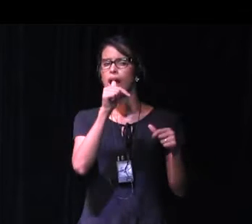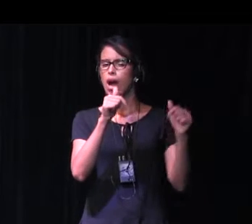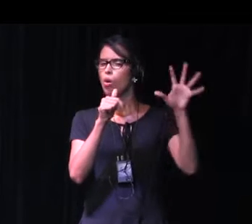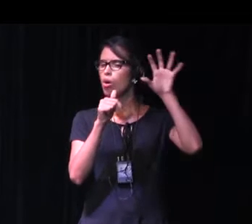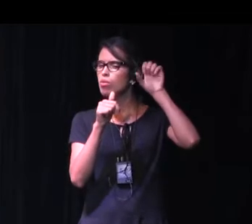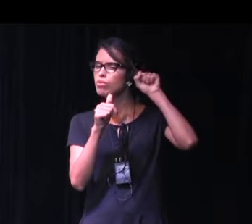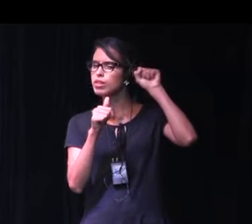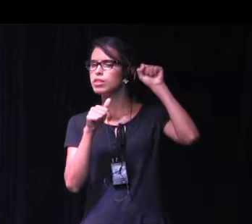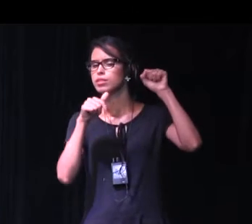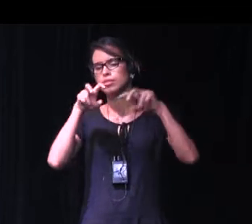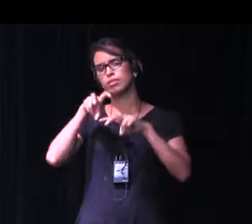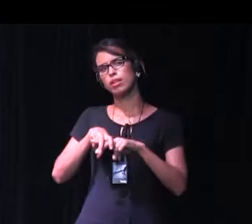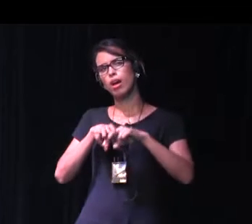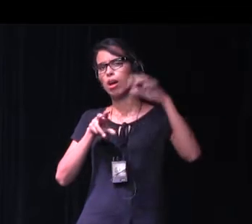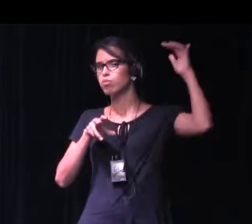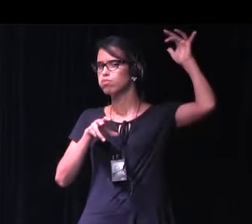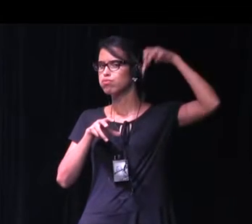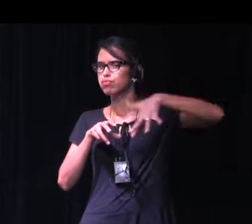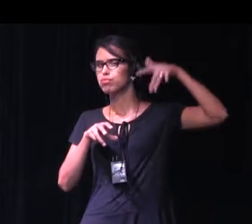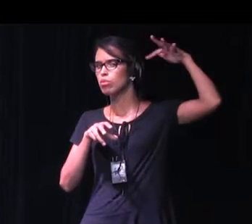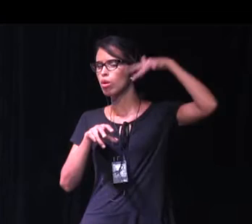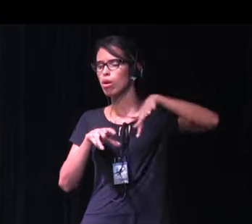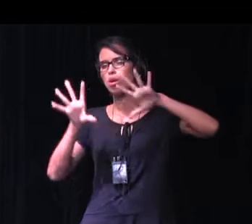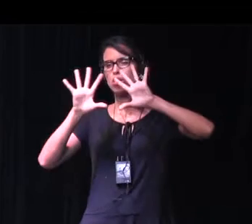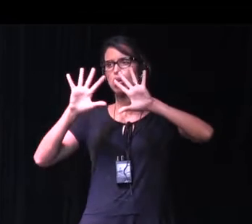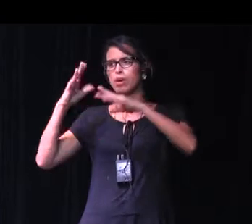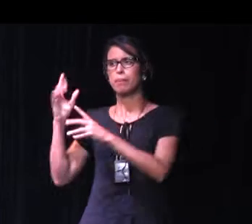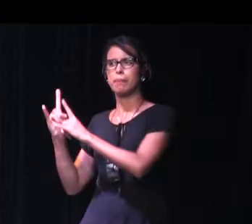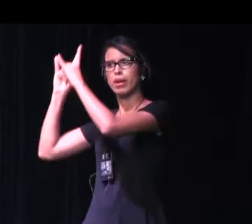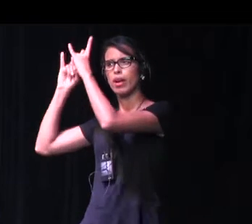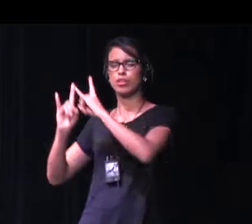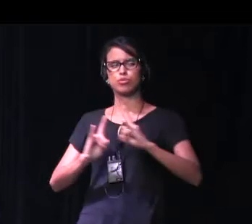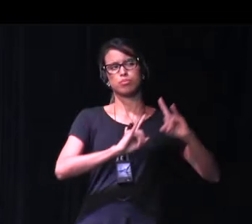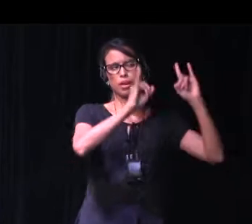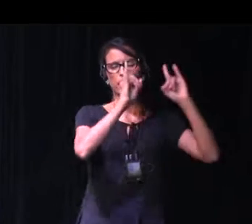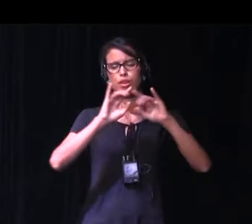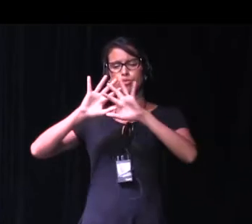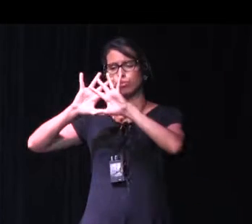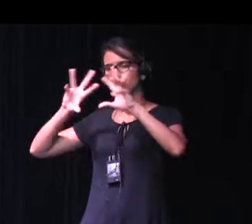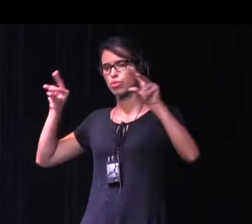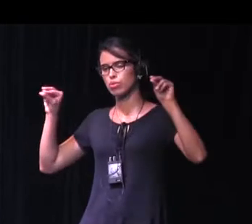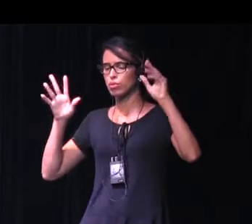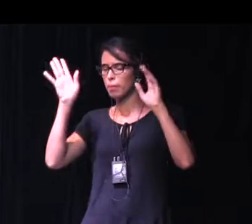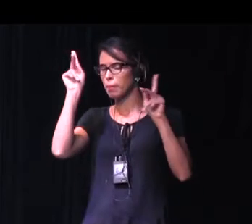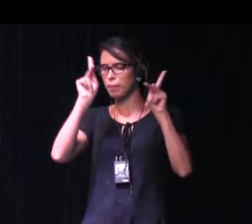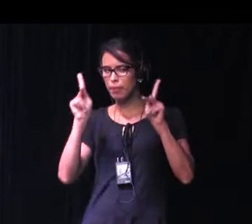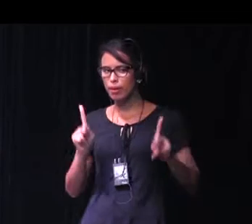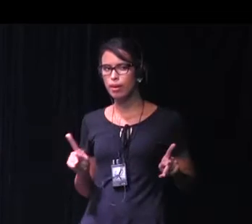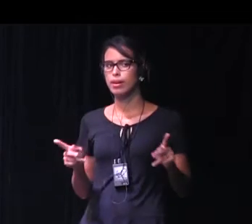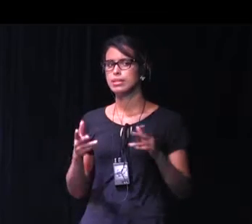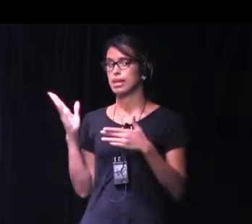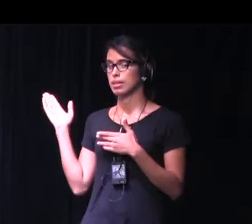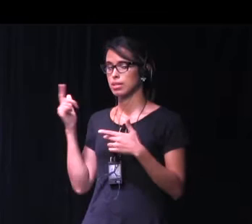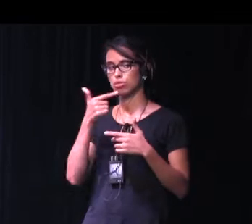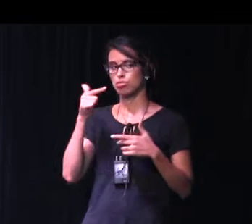outros territórios. A água como elemento fundamental, com seu barulho, onde se pode sentar e sumir da parte